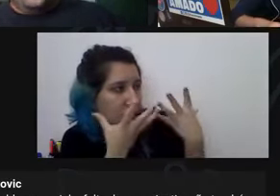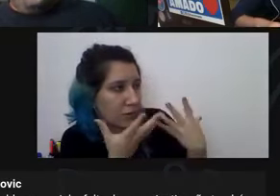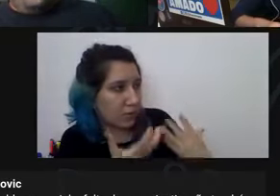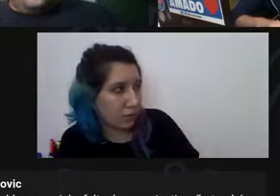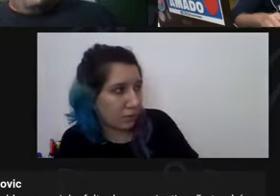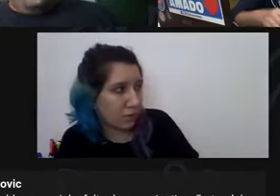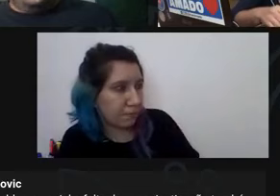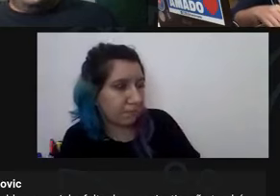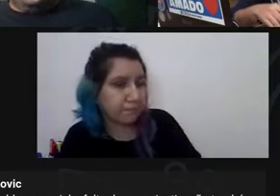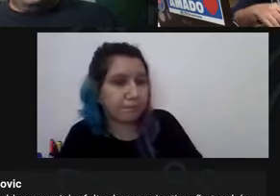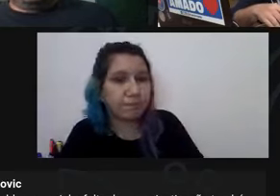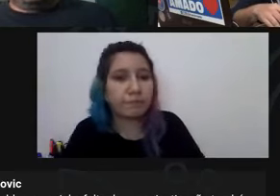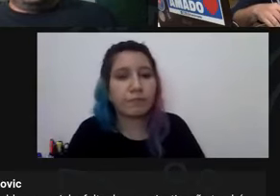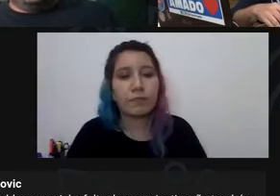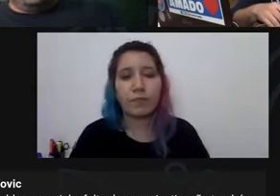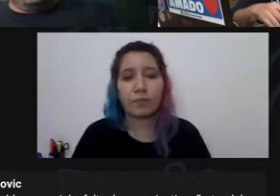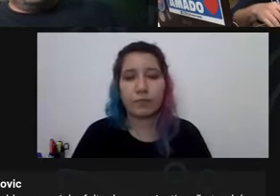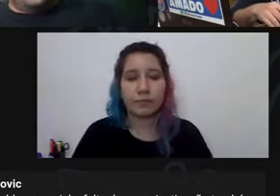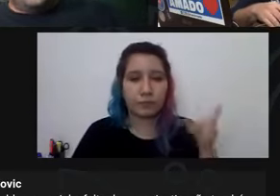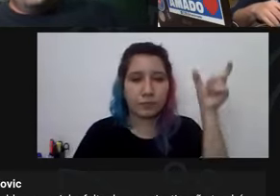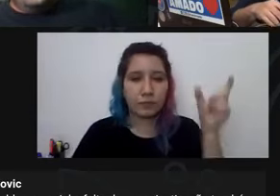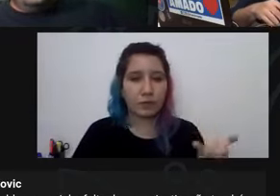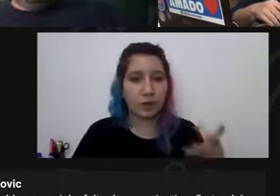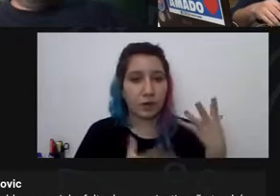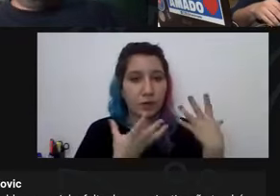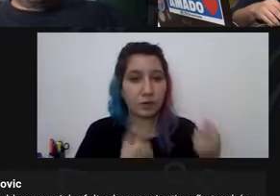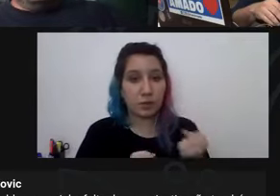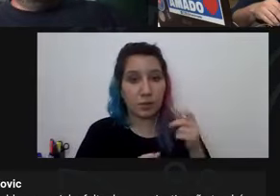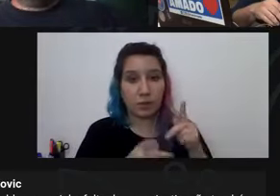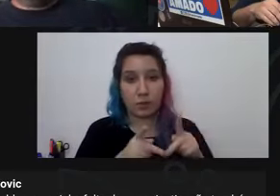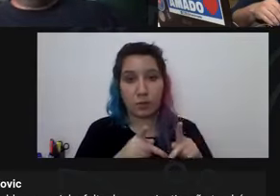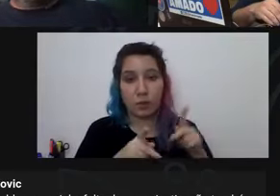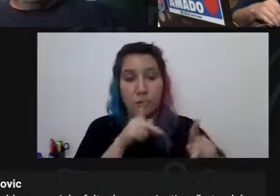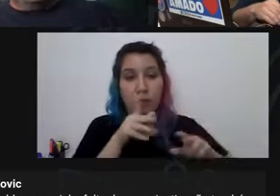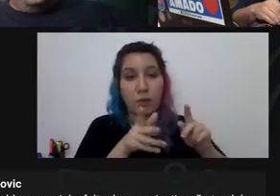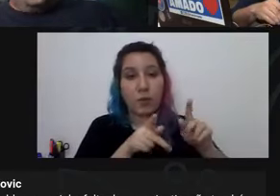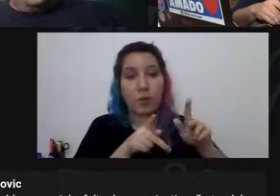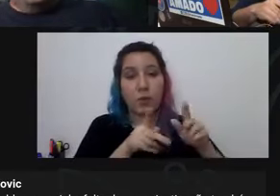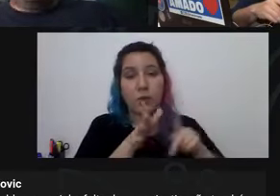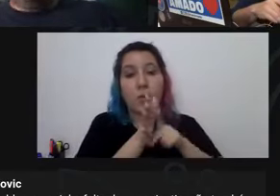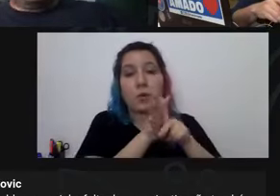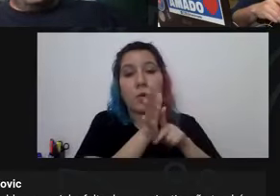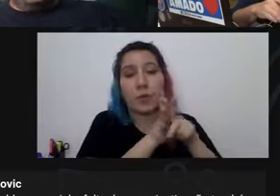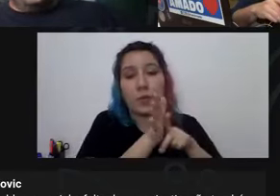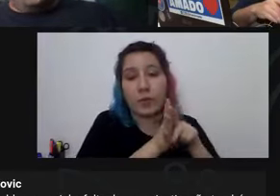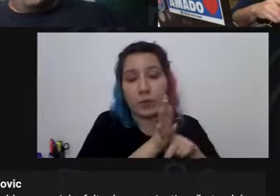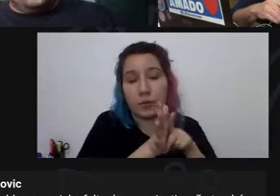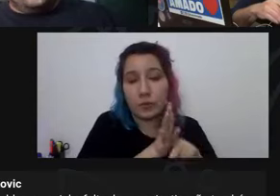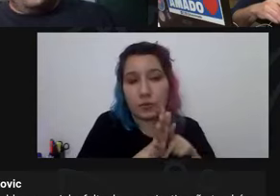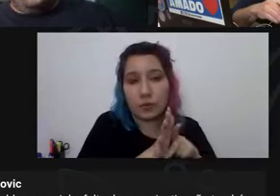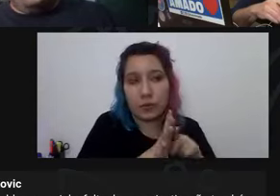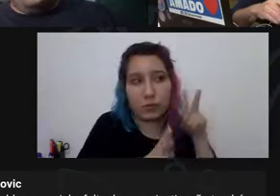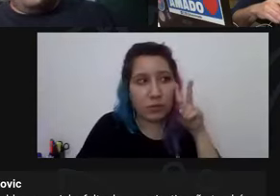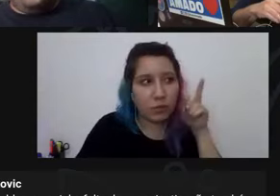Não, foi o que ele falou, assim, a pessoa ganhou o projeto e ninguém fiscaliza. Fiscaliza o poder público e fiscaliza a